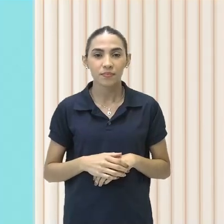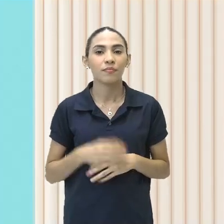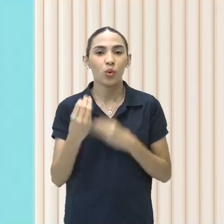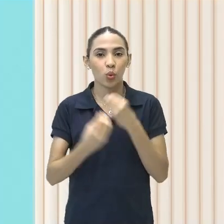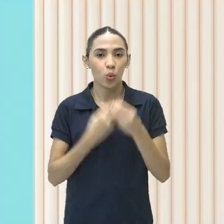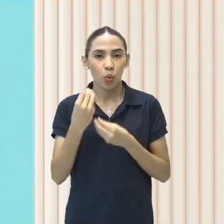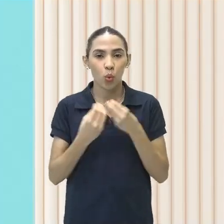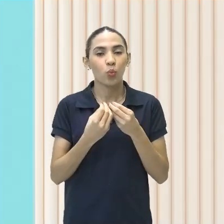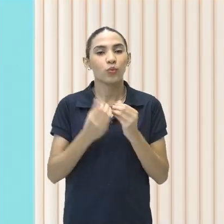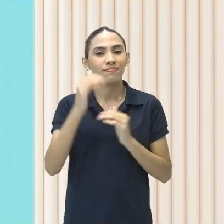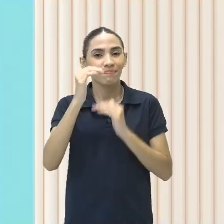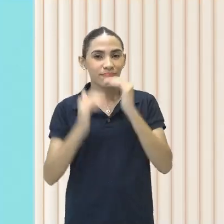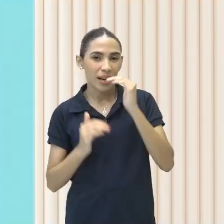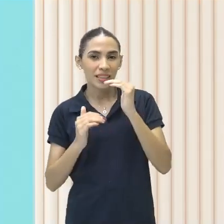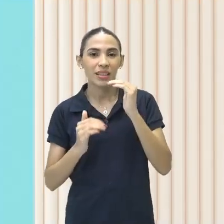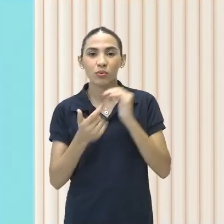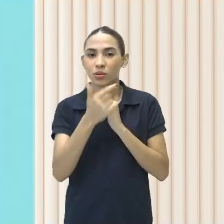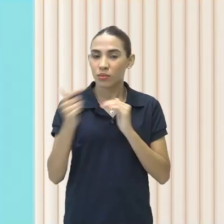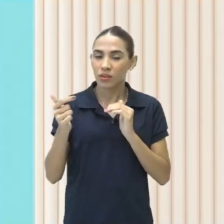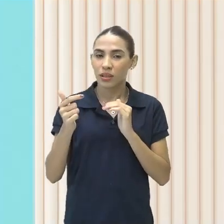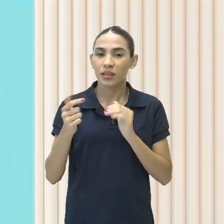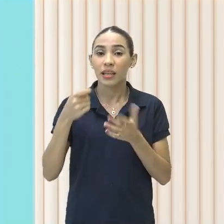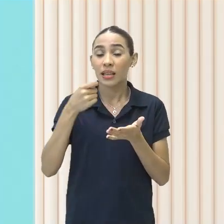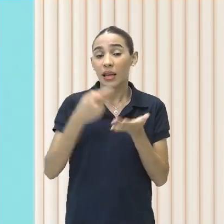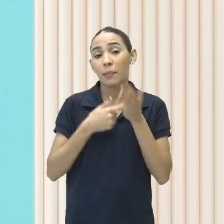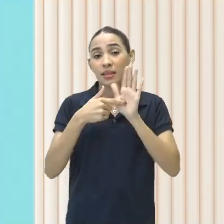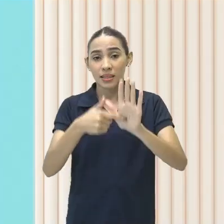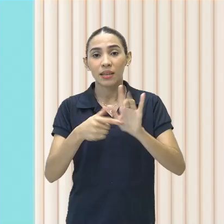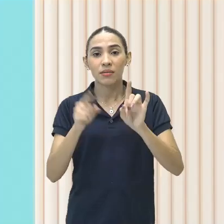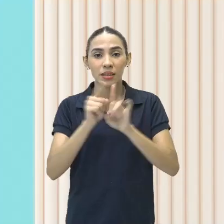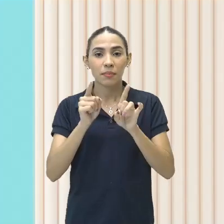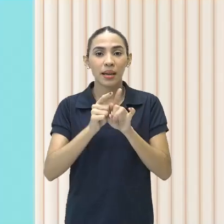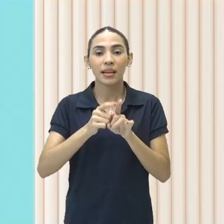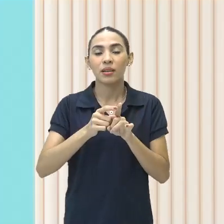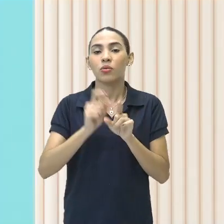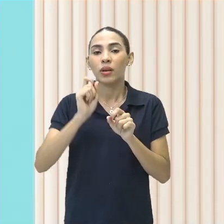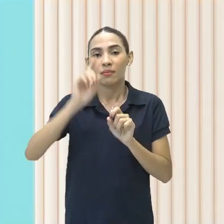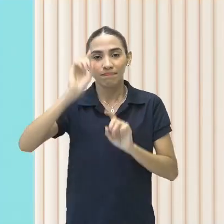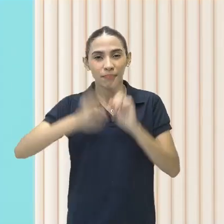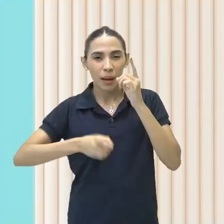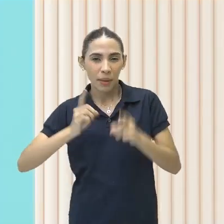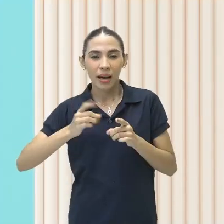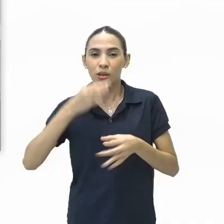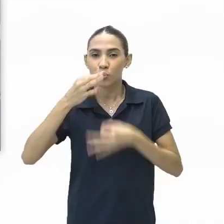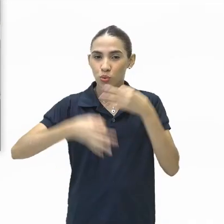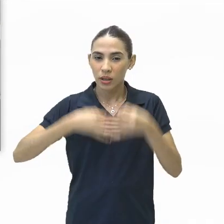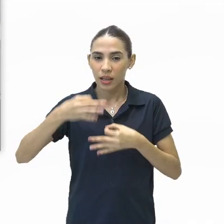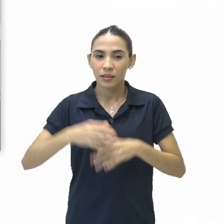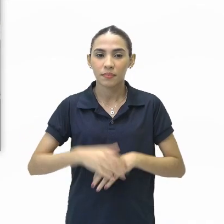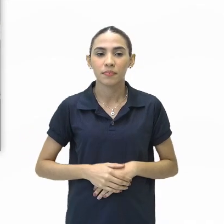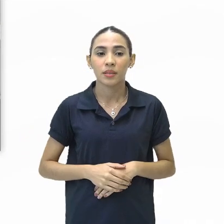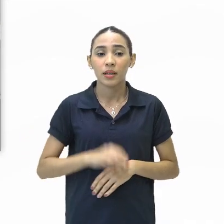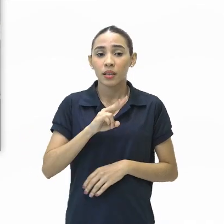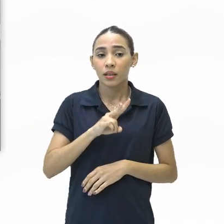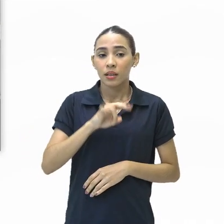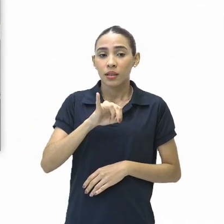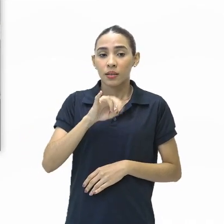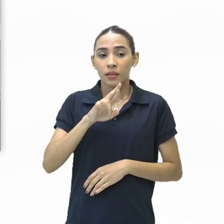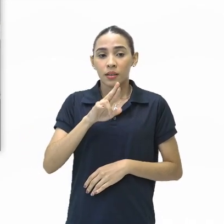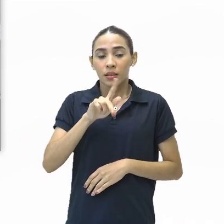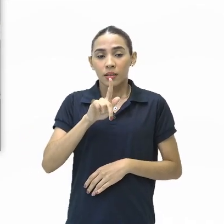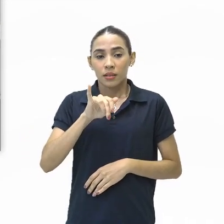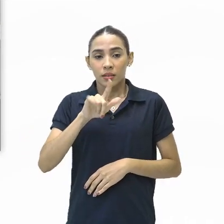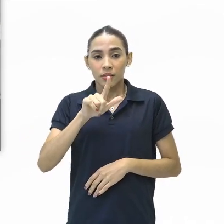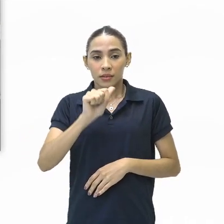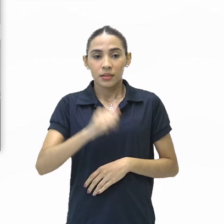ela foge do padrão, e se ela foge do padrão que é imposto, ela vai ser julgada. Vamos falar de Virgília agora?